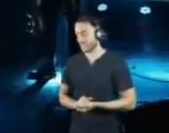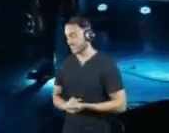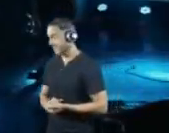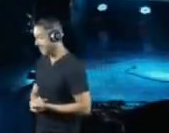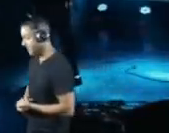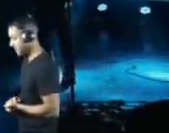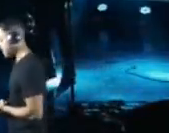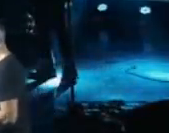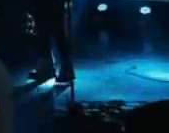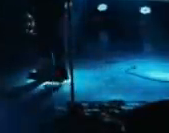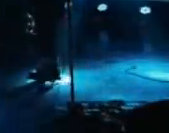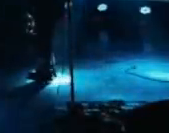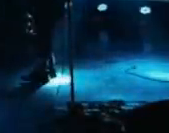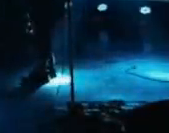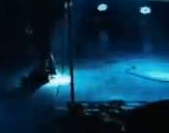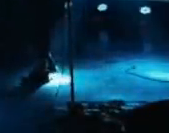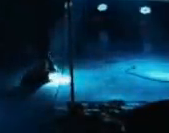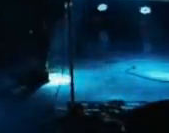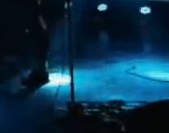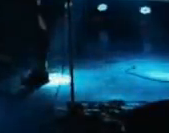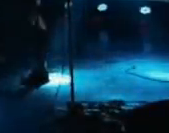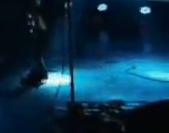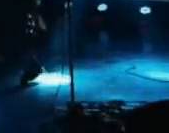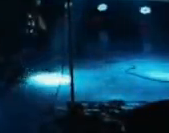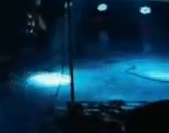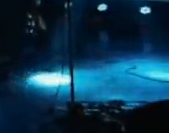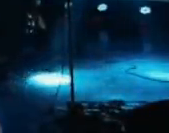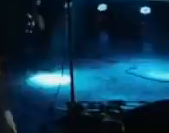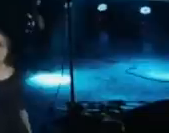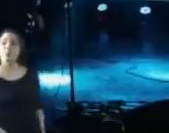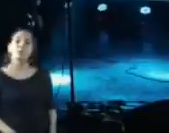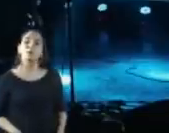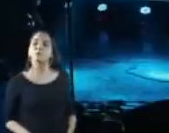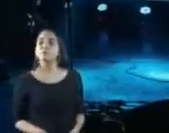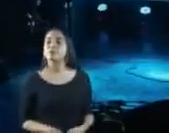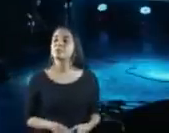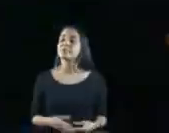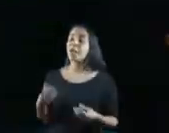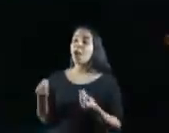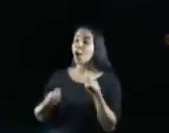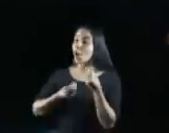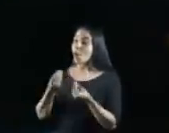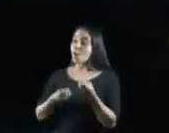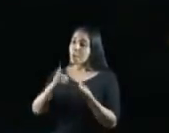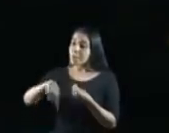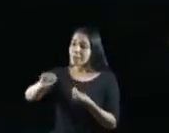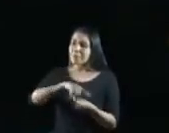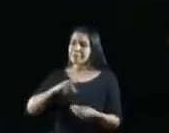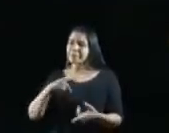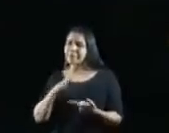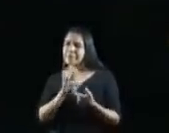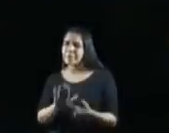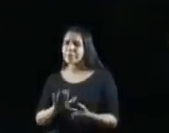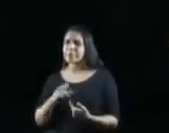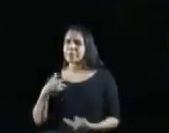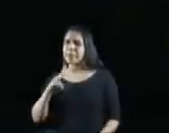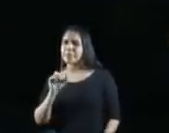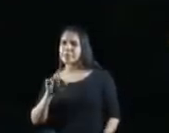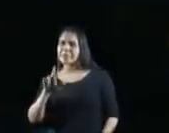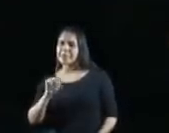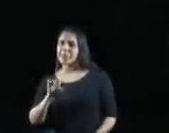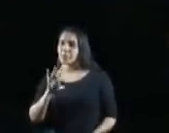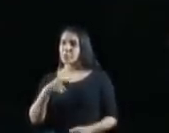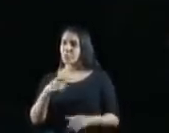Como é para vocês estarem se apresentando numa virada, só que online? Bem, diante dessa pandemia,